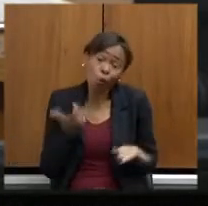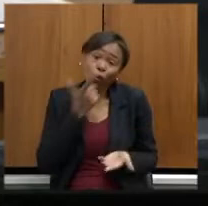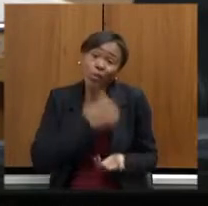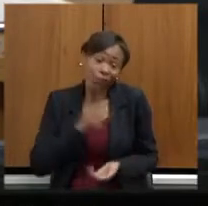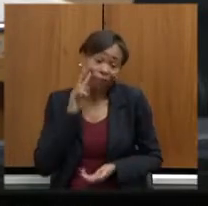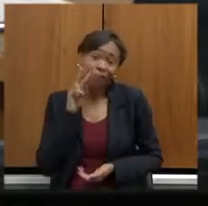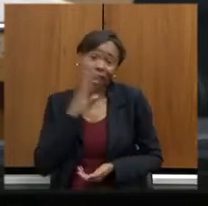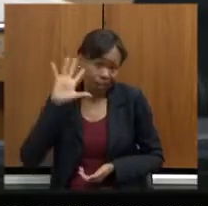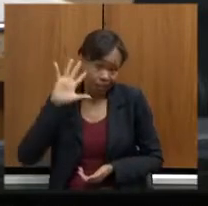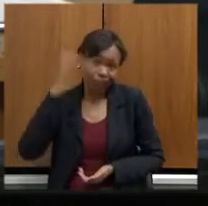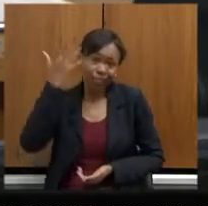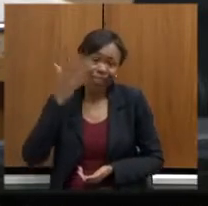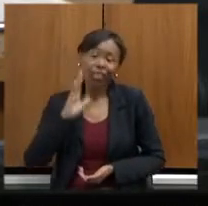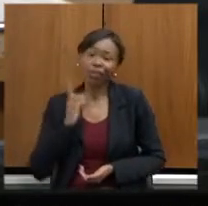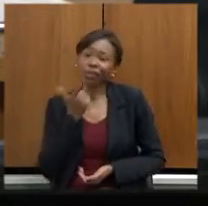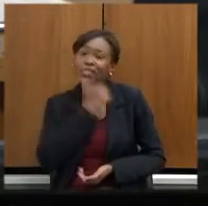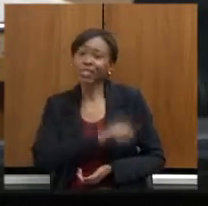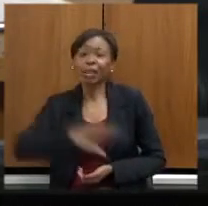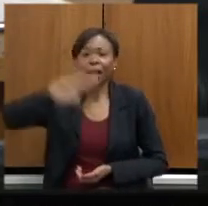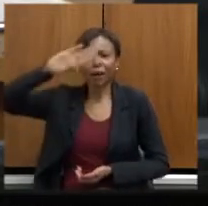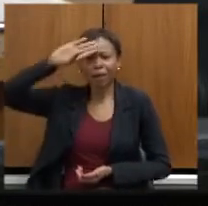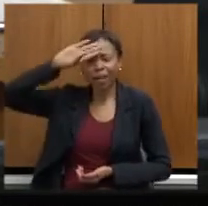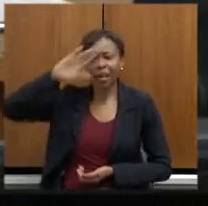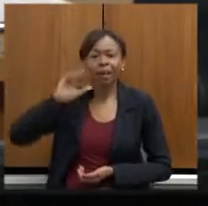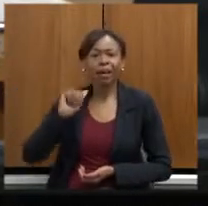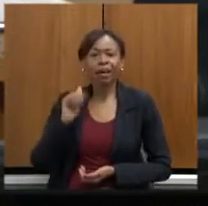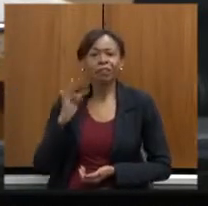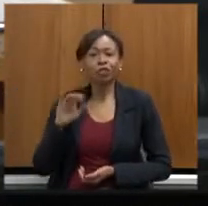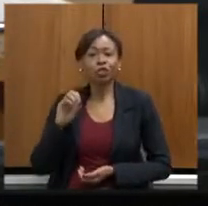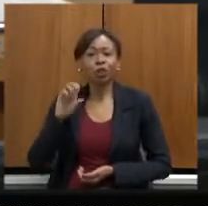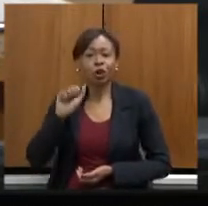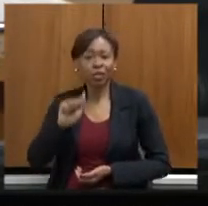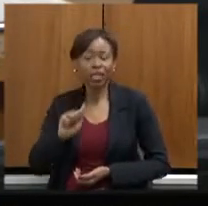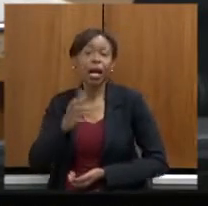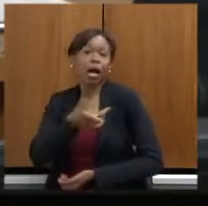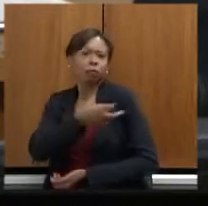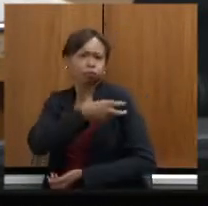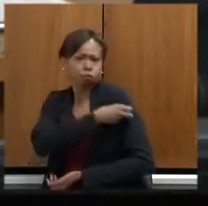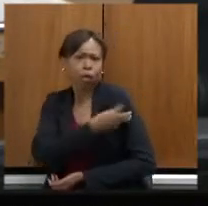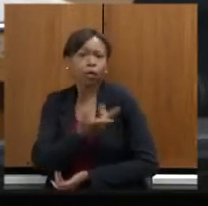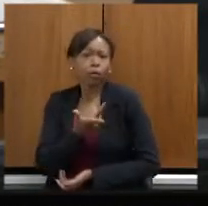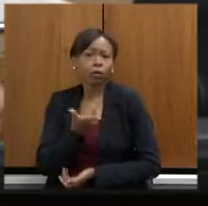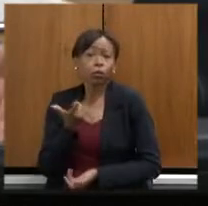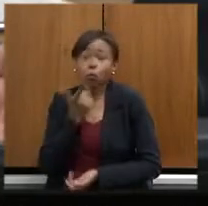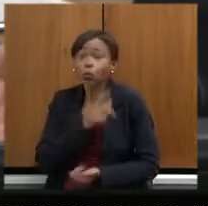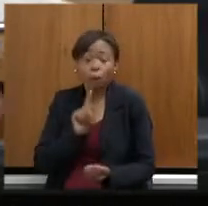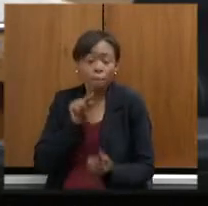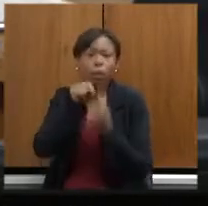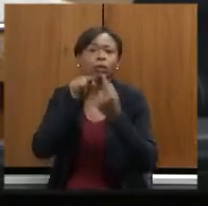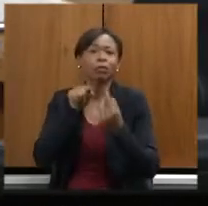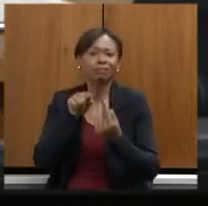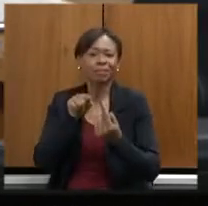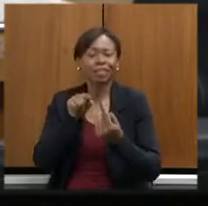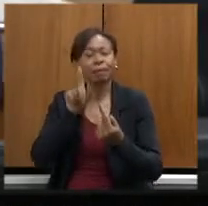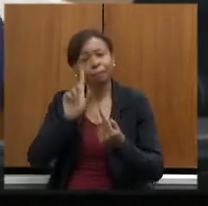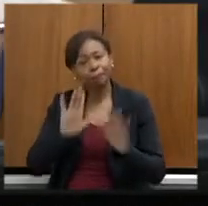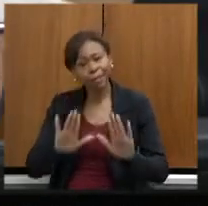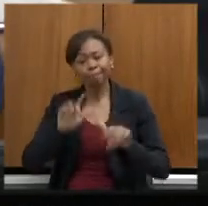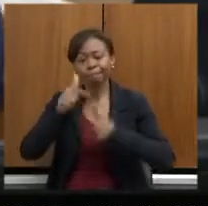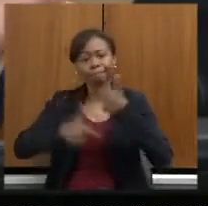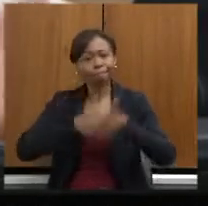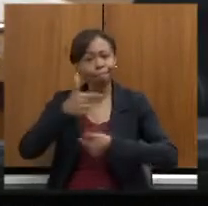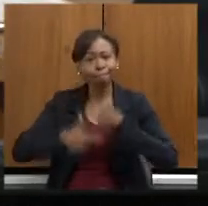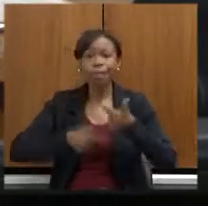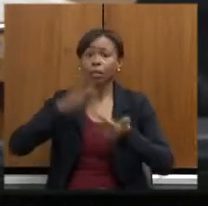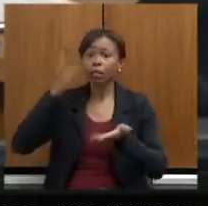vacinação contra febre aftosa nós conseguimos aqui bater o recorde EA meta Que nós tínhamos agora é um trabalho em sequência trabalho no estado é um